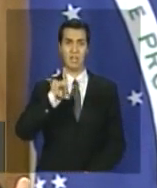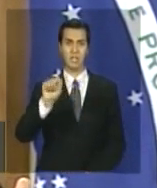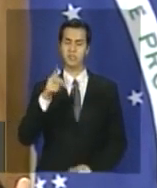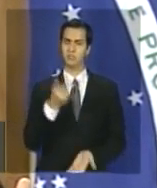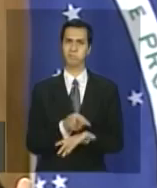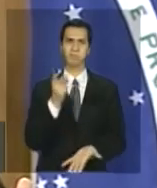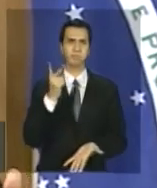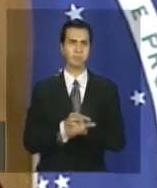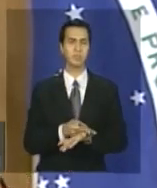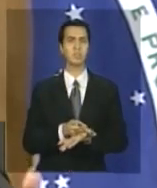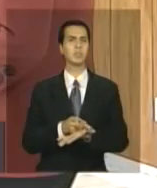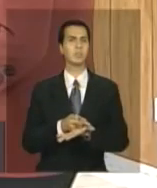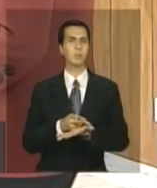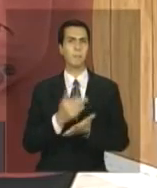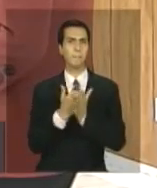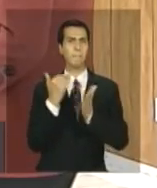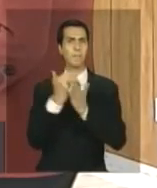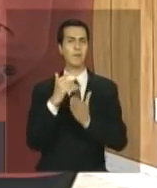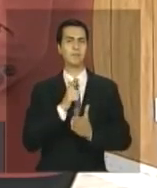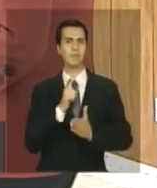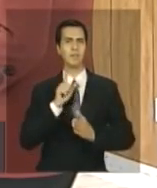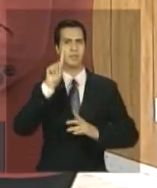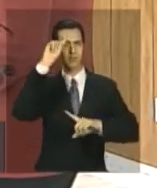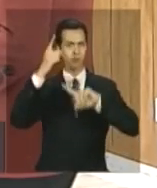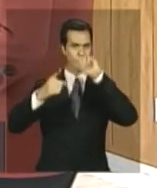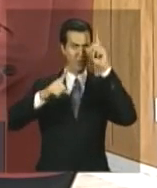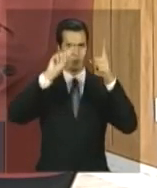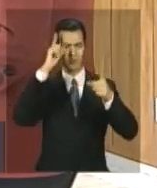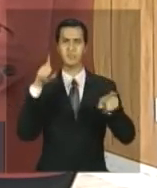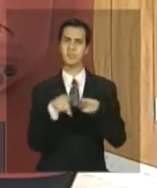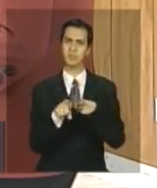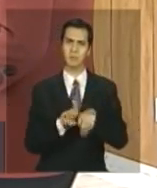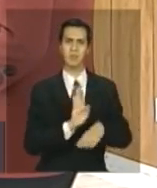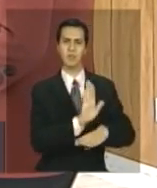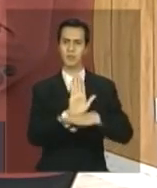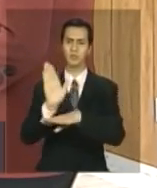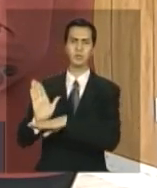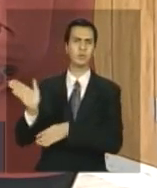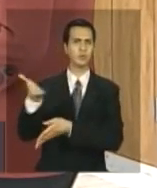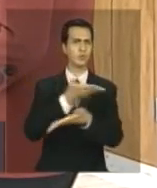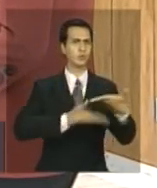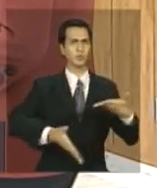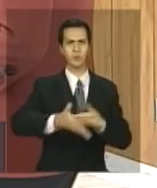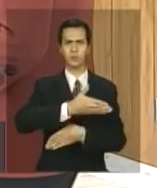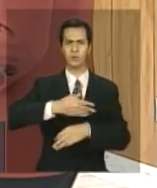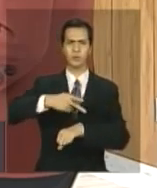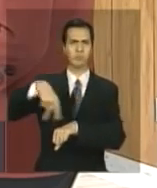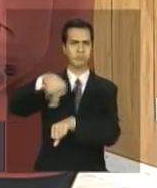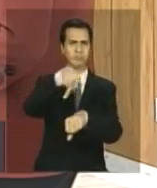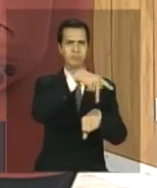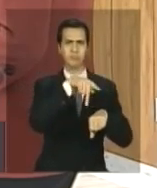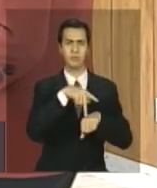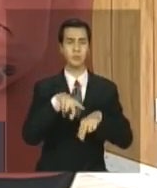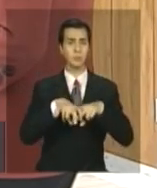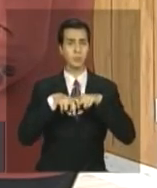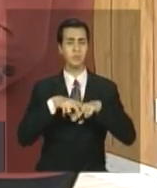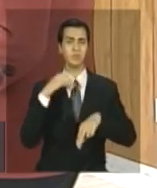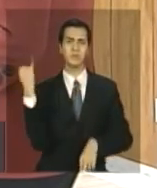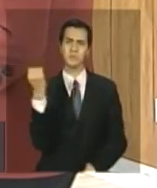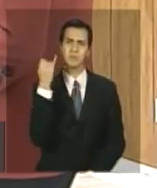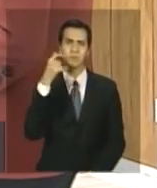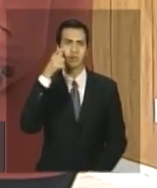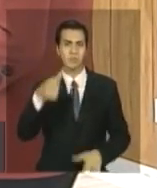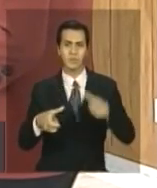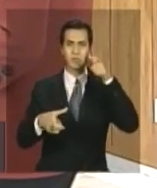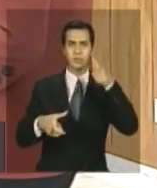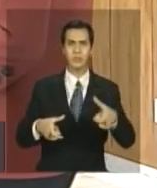livre comércio e da cooperação sem fronteiras. E, portanto, assim, é muito interessante sempre travar contato com